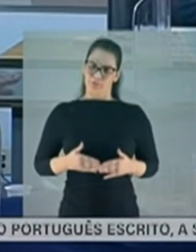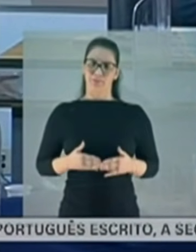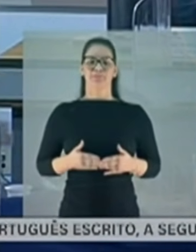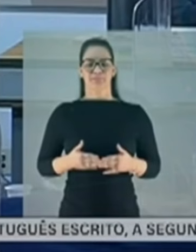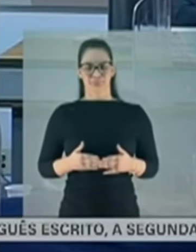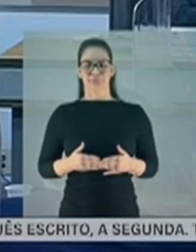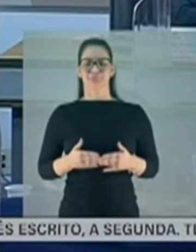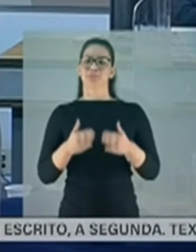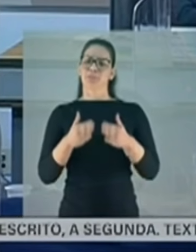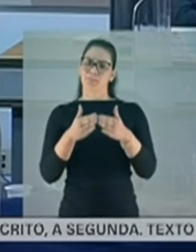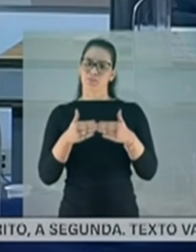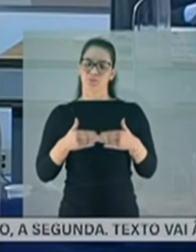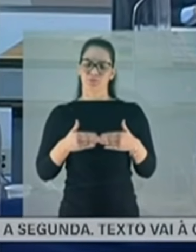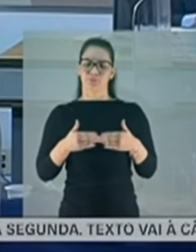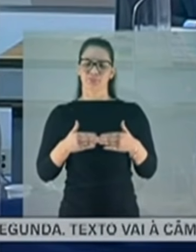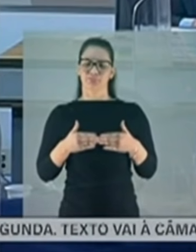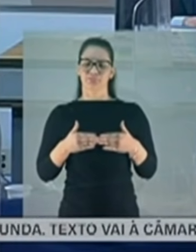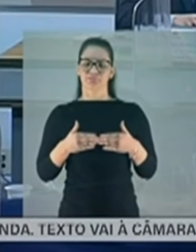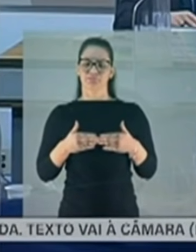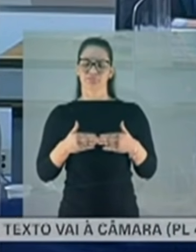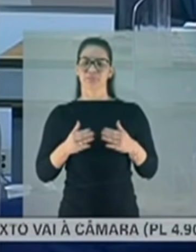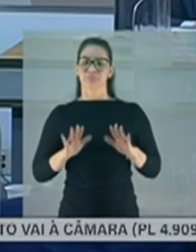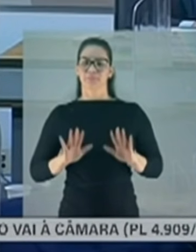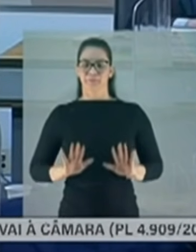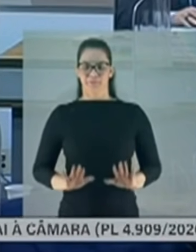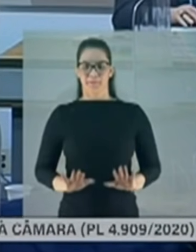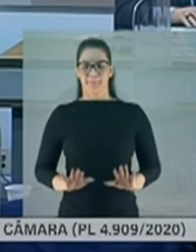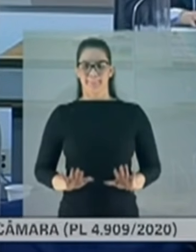favor, por favor, por favor.